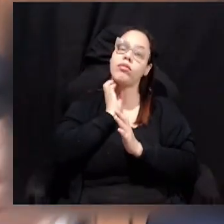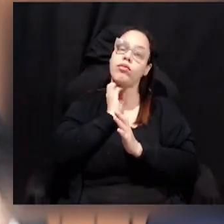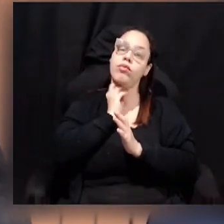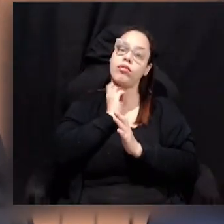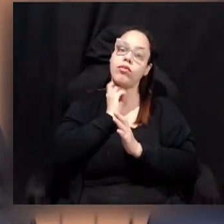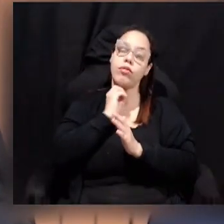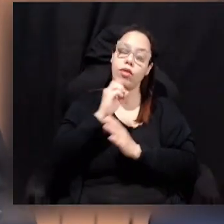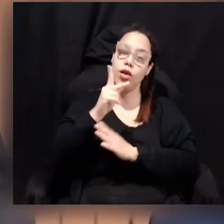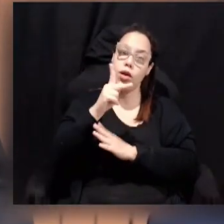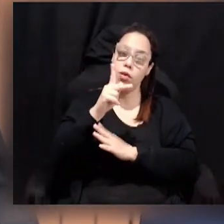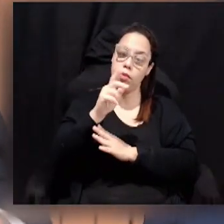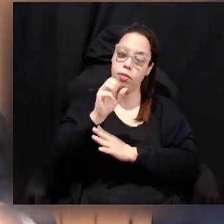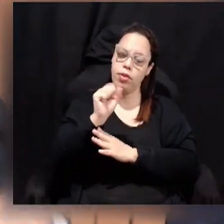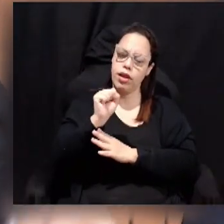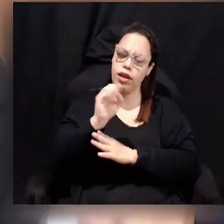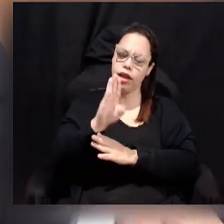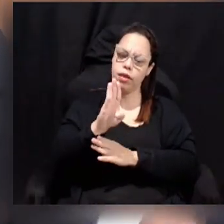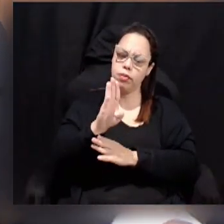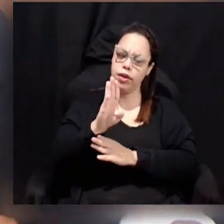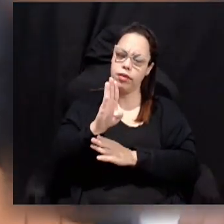PSB.